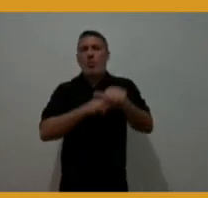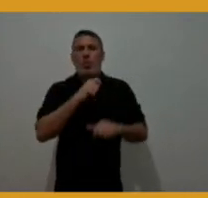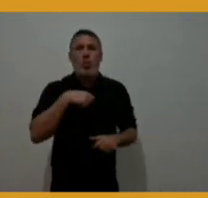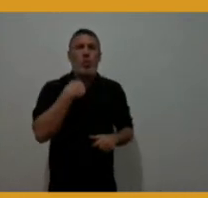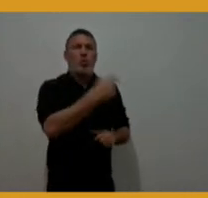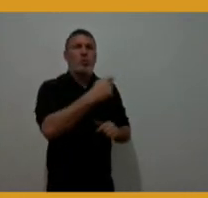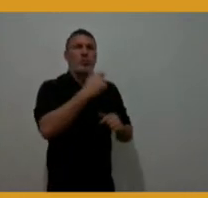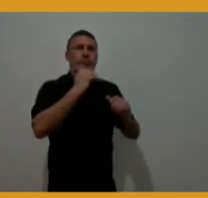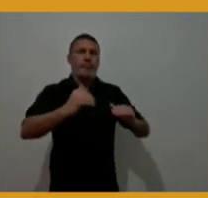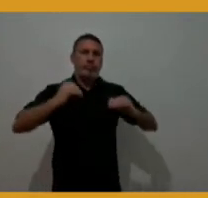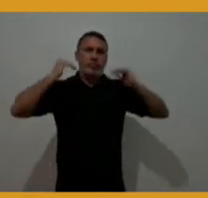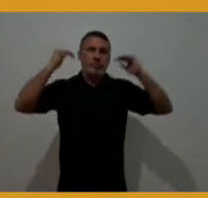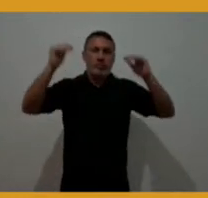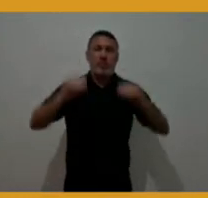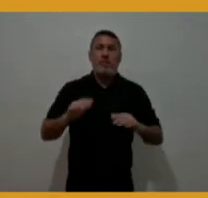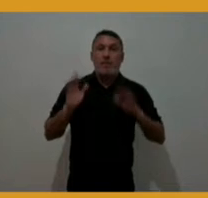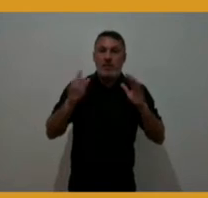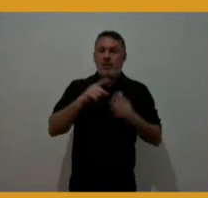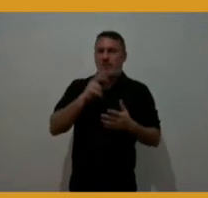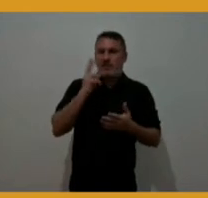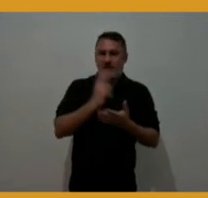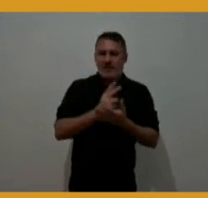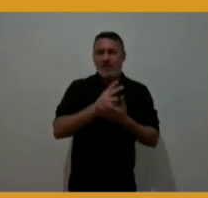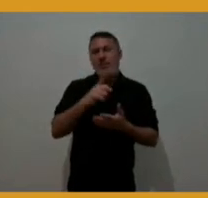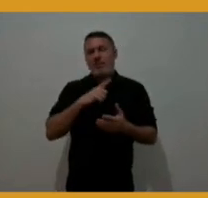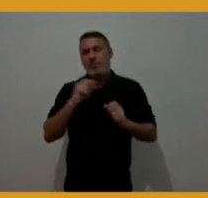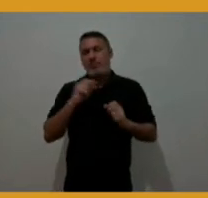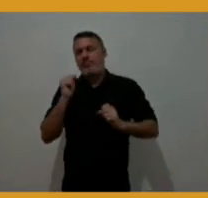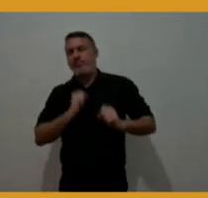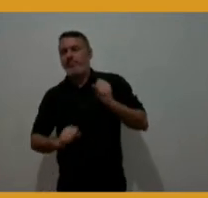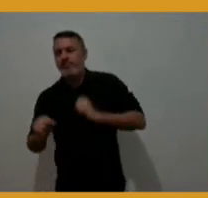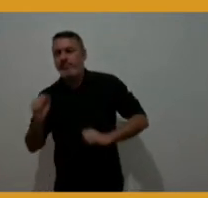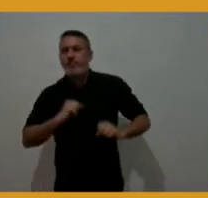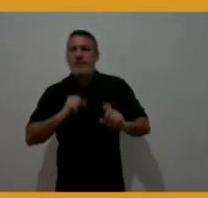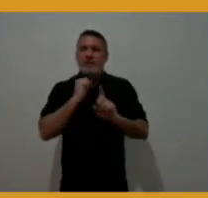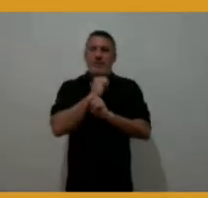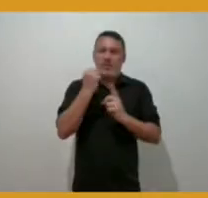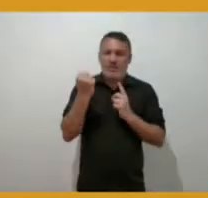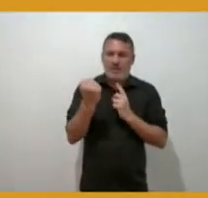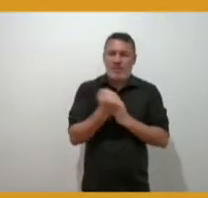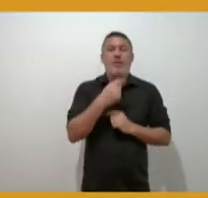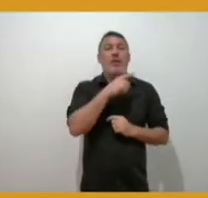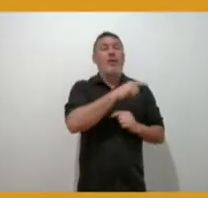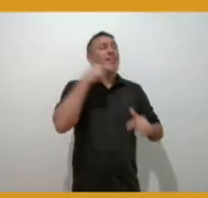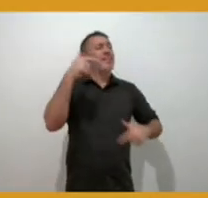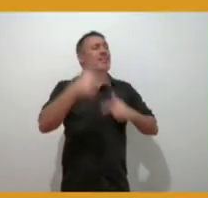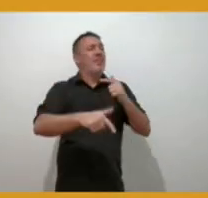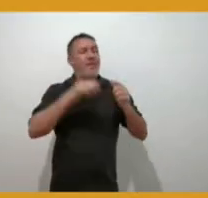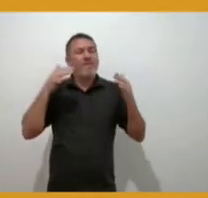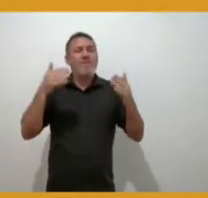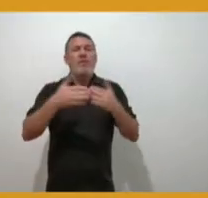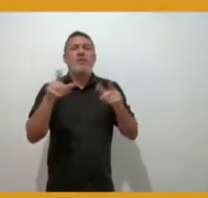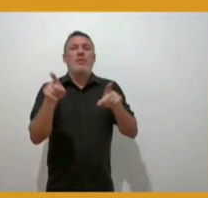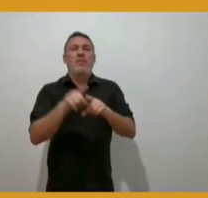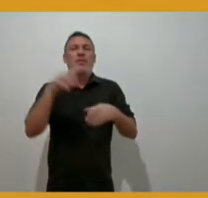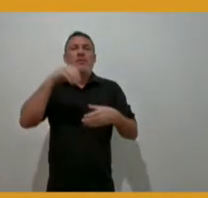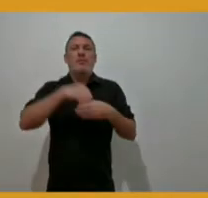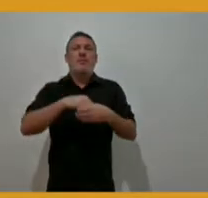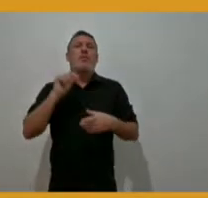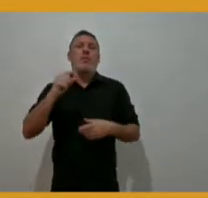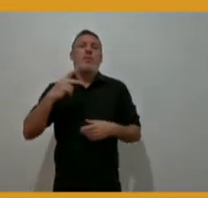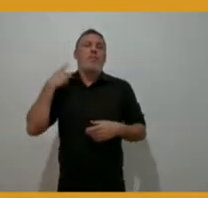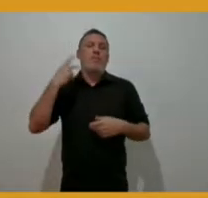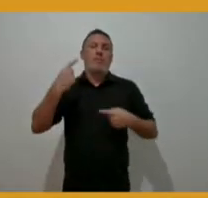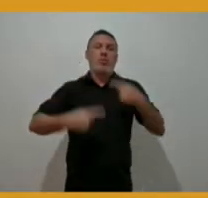Mas sempre atento aos anseios da sociedade, Tristão ainda atuou de forma decisiva na vida da política capixaba como senador